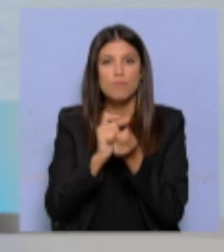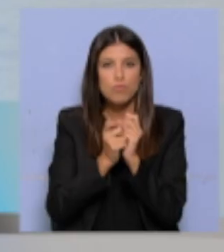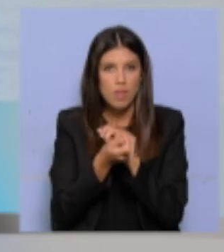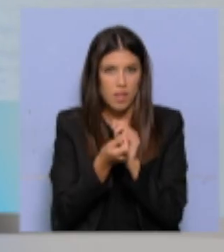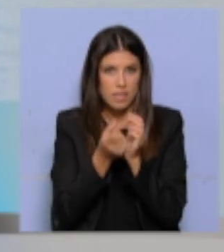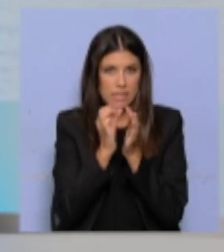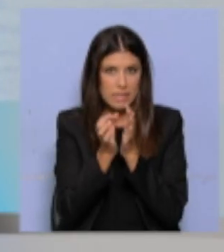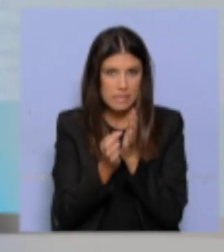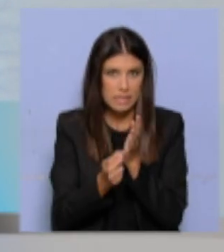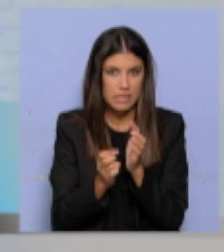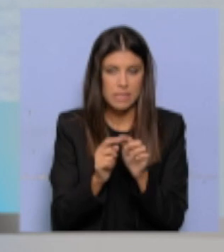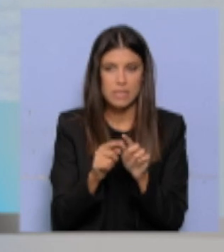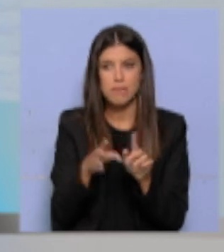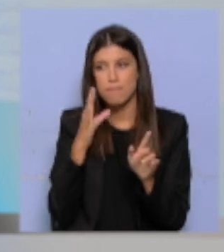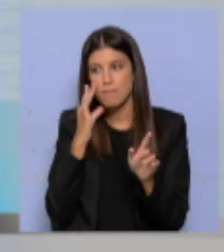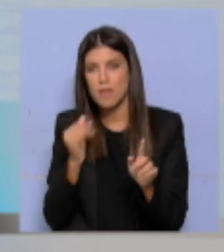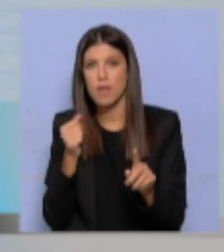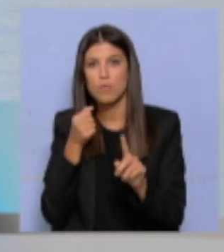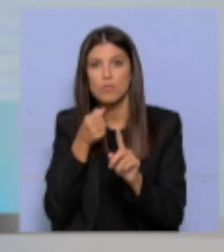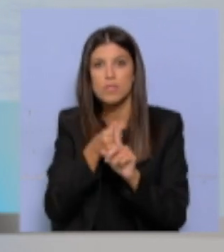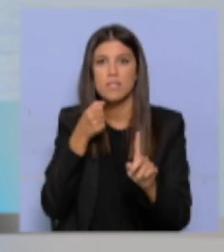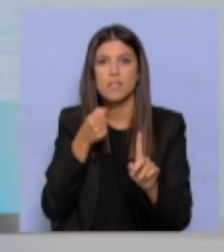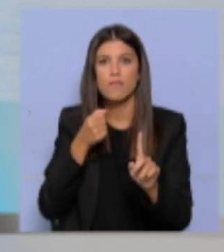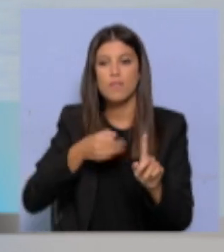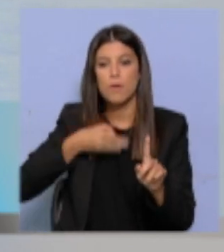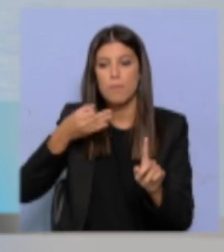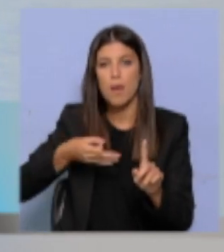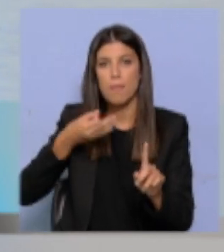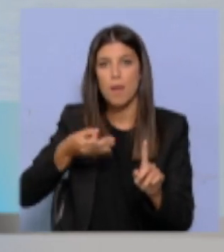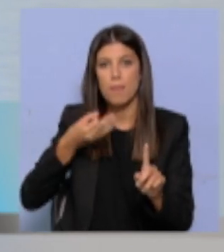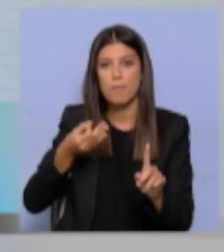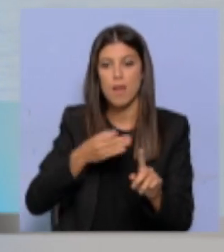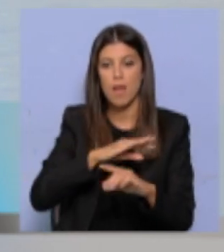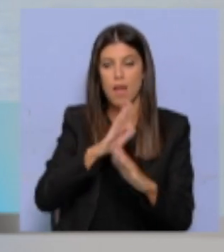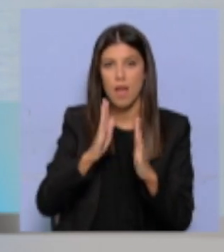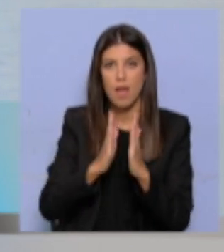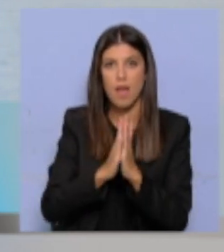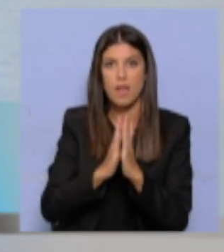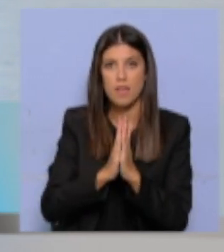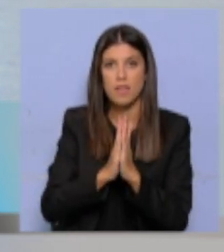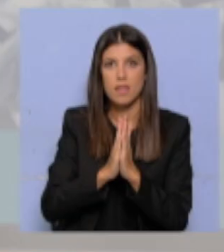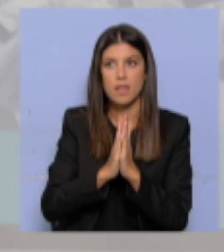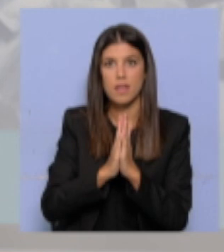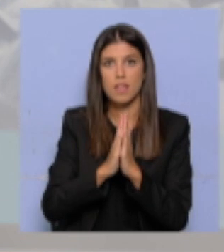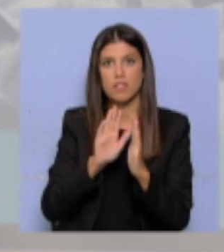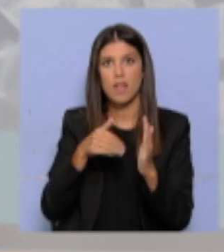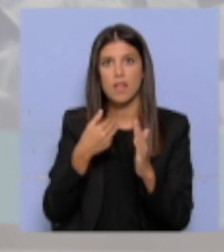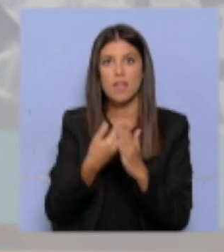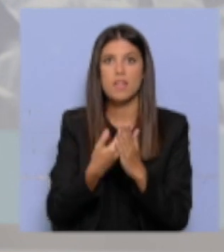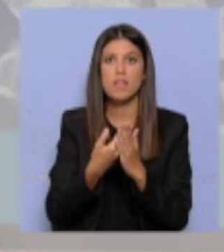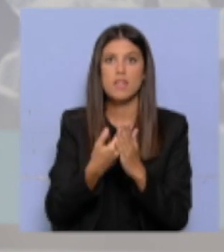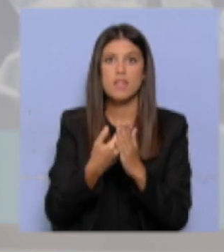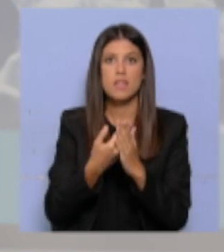Há um desafio grande e permanente na Igreja de dar sempre um rosto mais atual à sua atividade